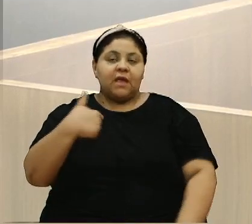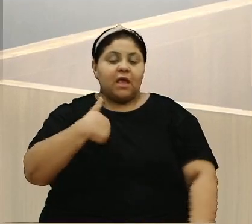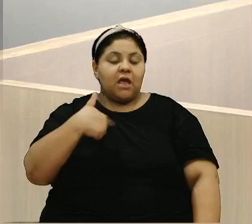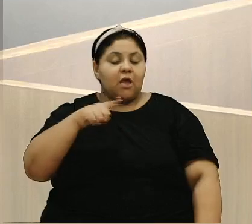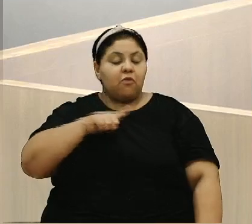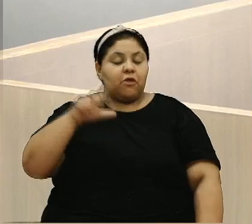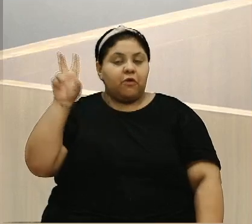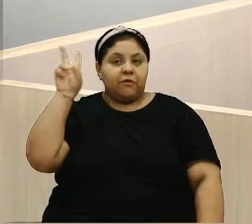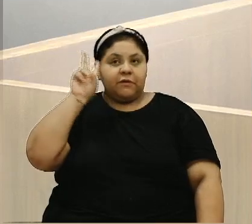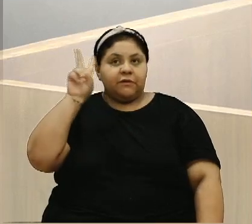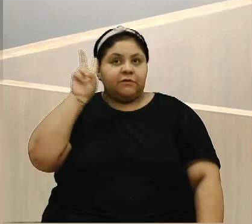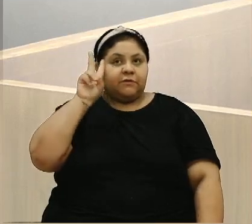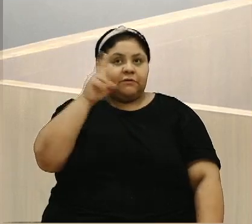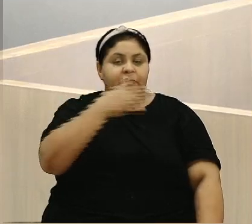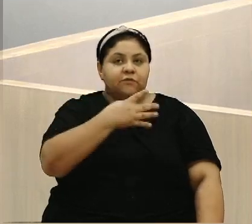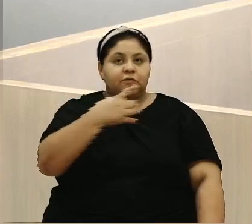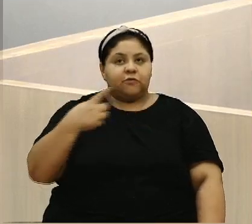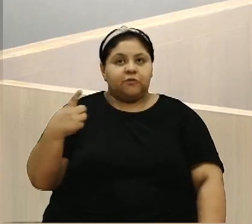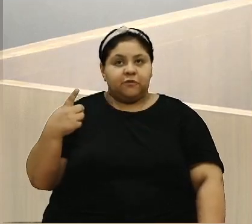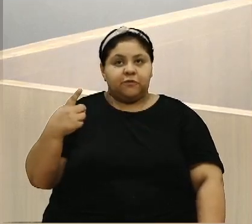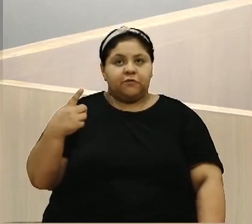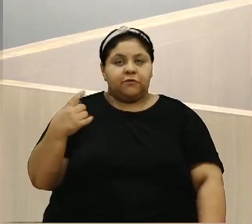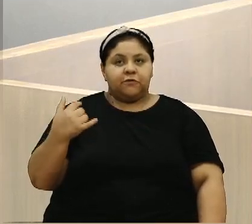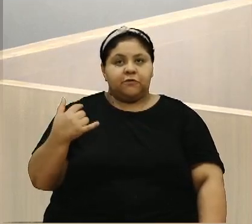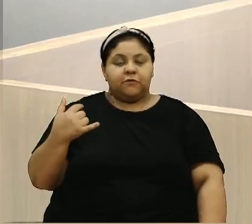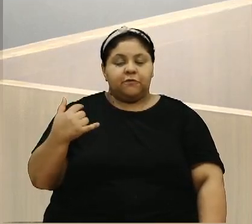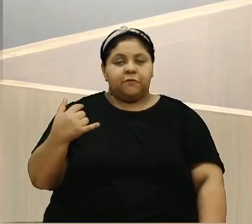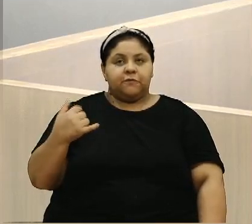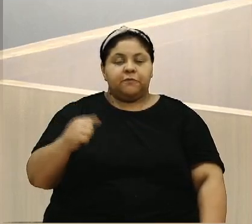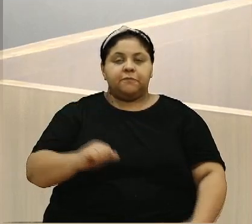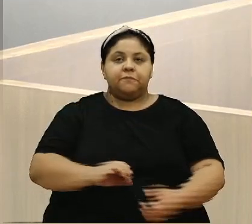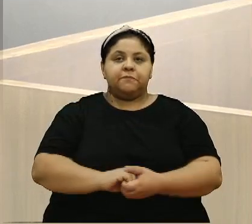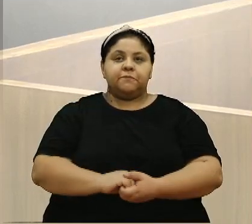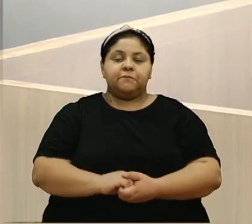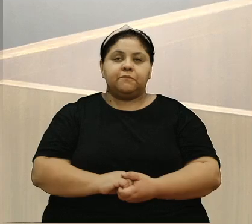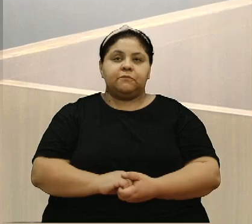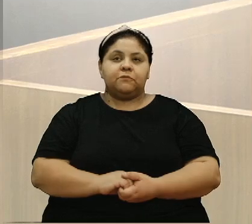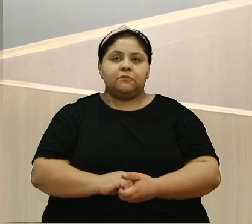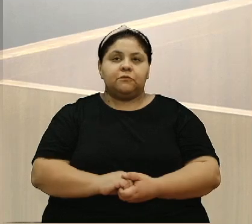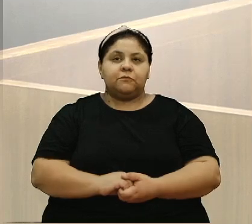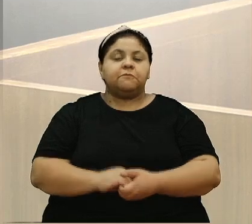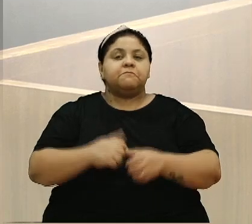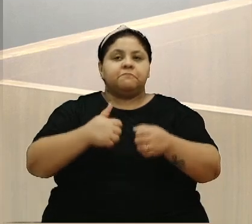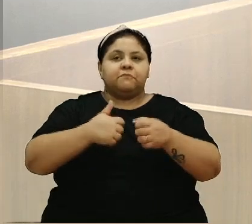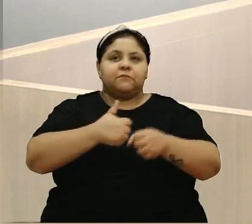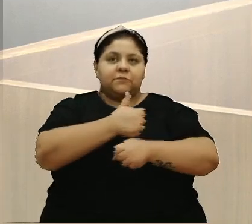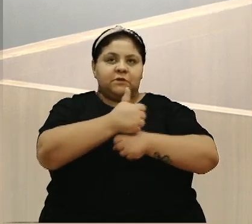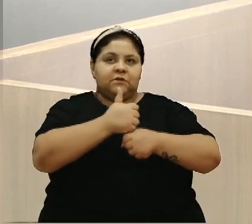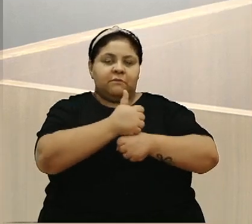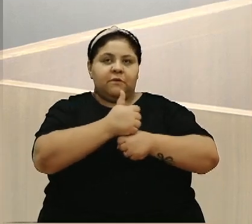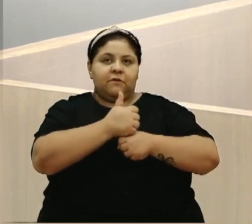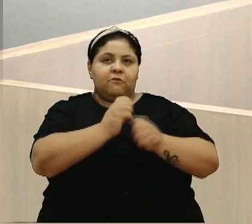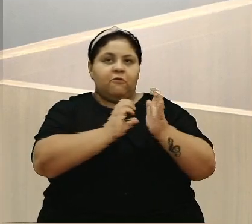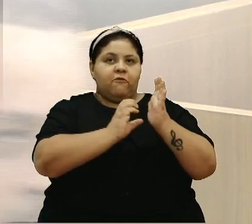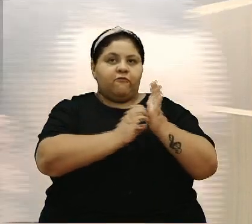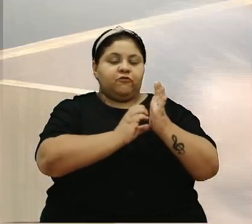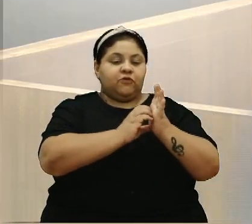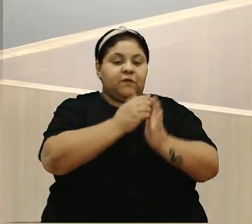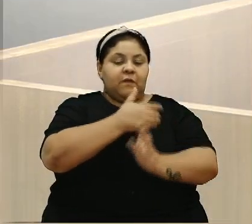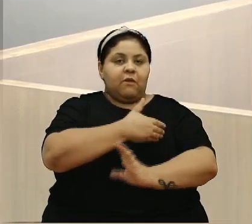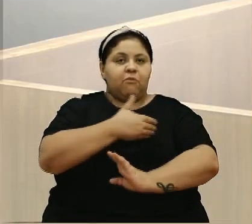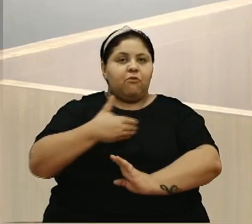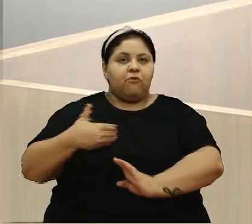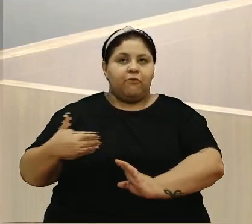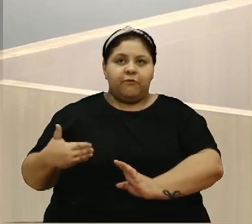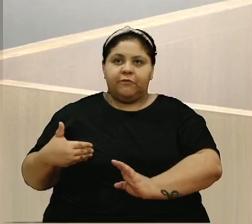história de 41 anos exercendo a minha profissão como funcionária pública.